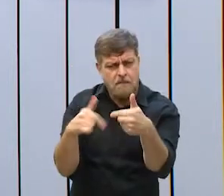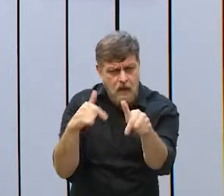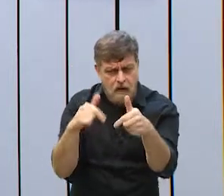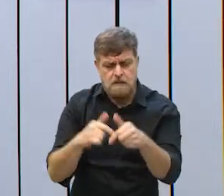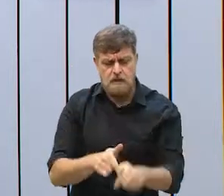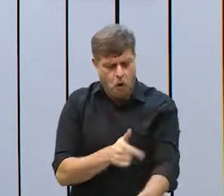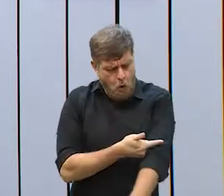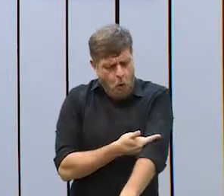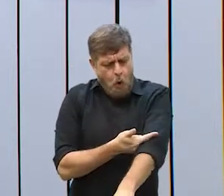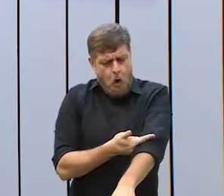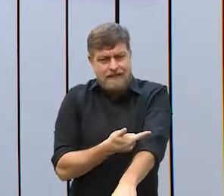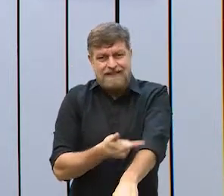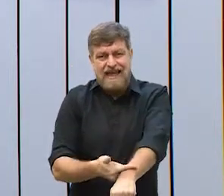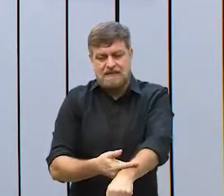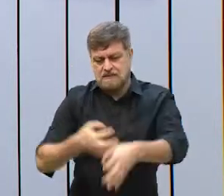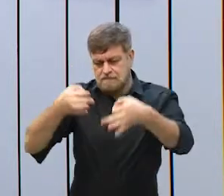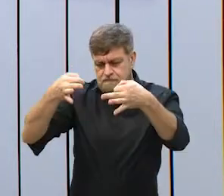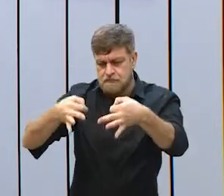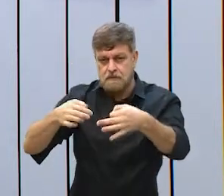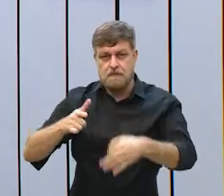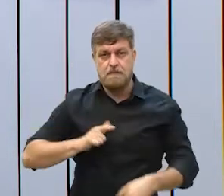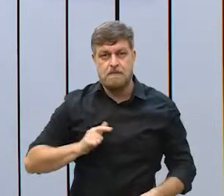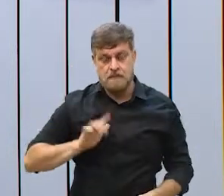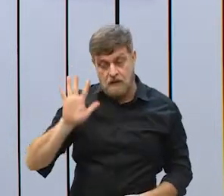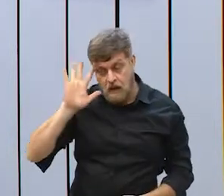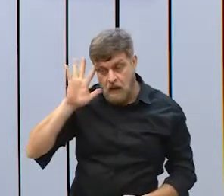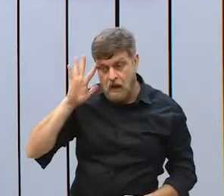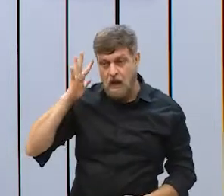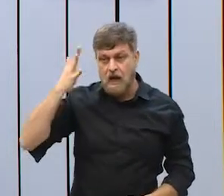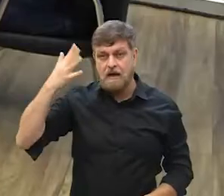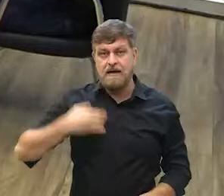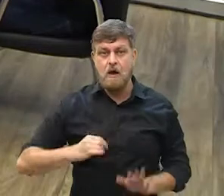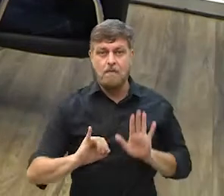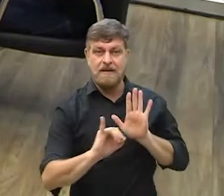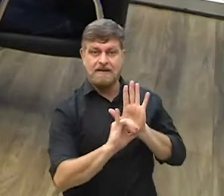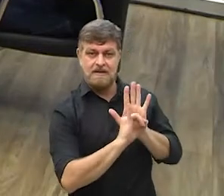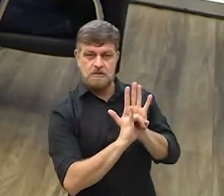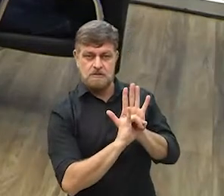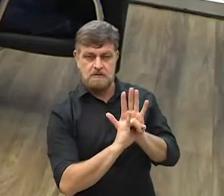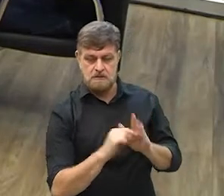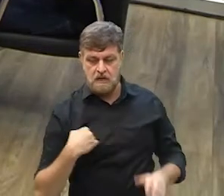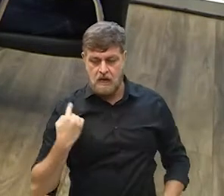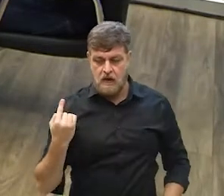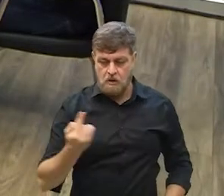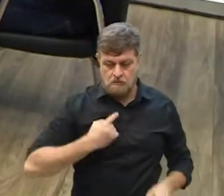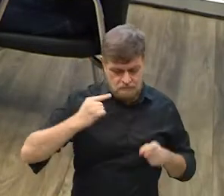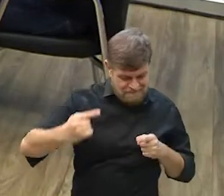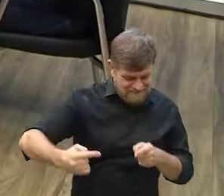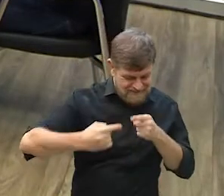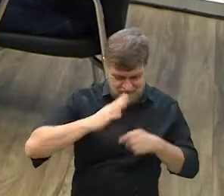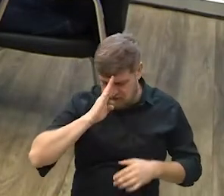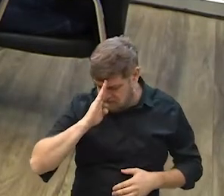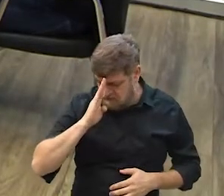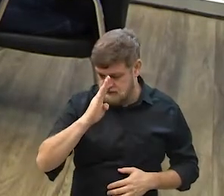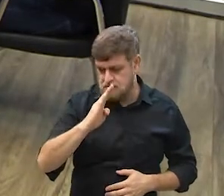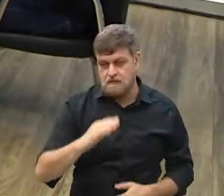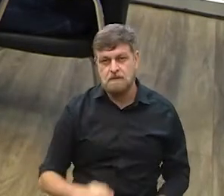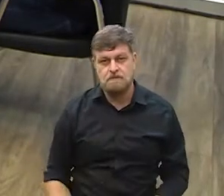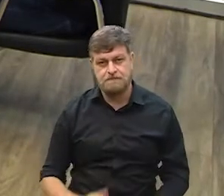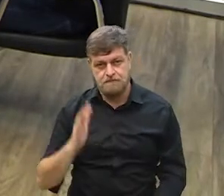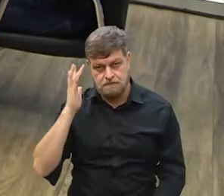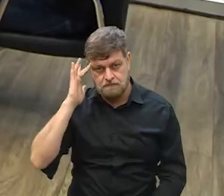pessoas honestas, sinceras. Então, criar, a partir daí, uma identidade, né, Cecília? É o nosso grande desafio, e eu acho que